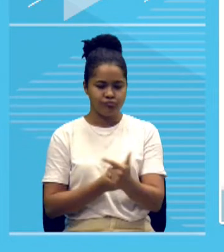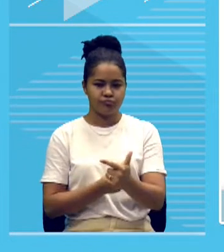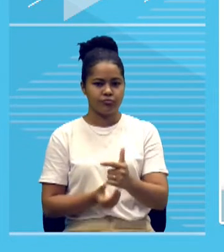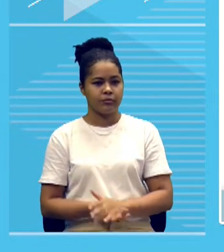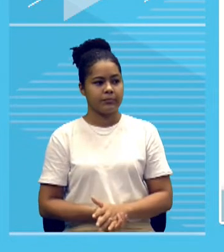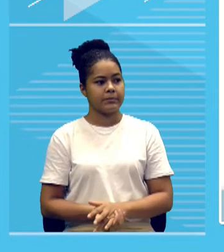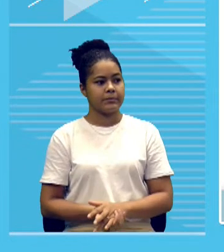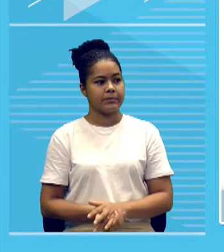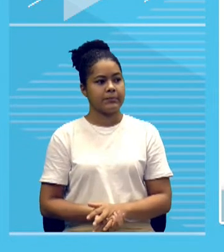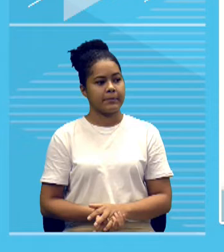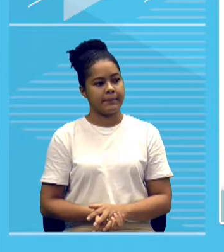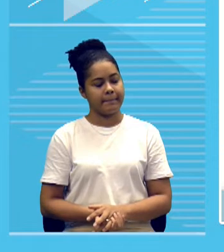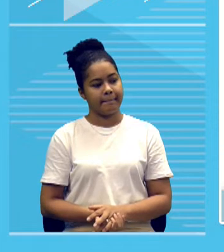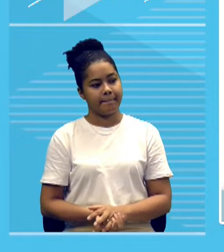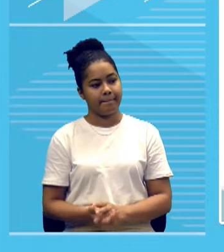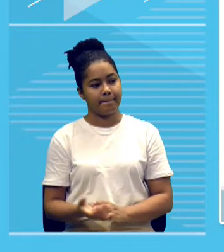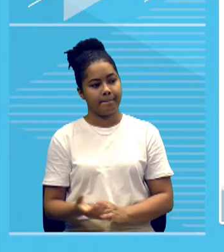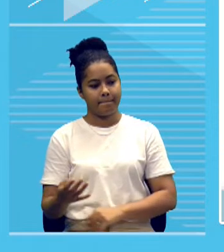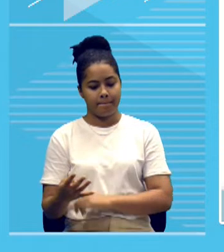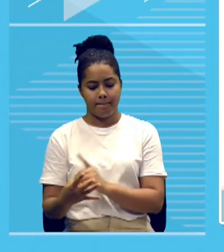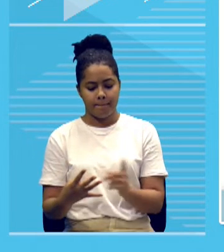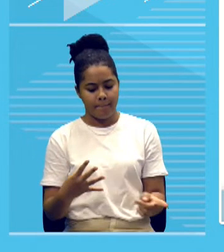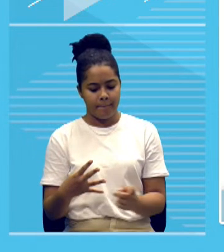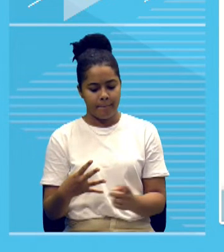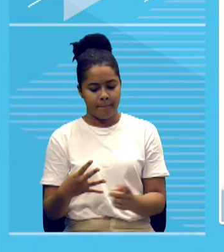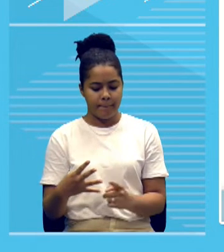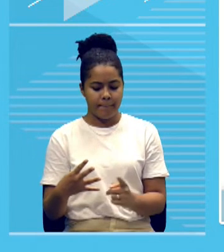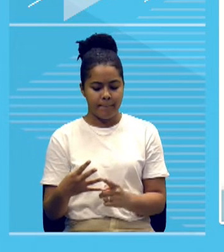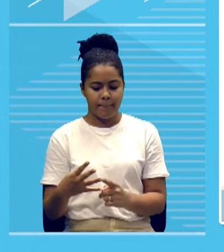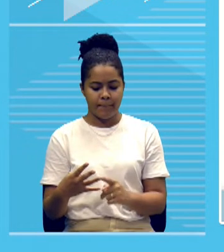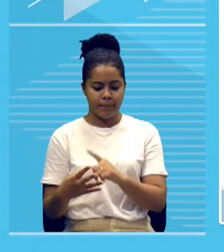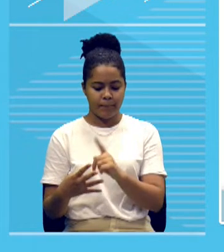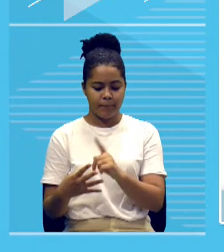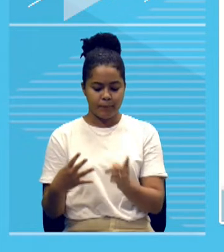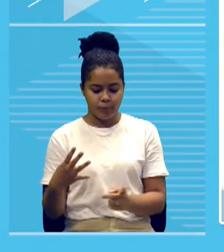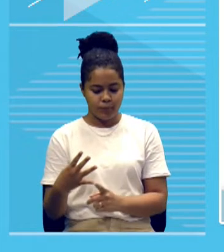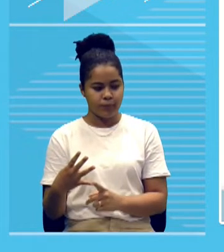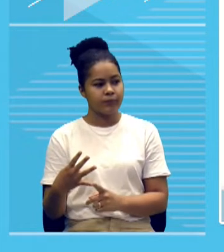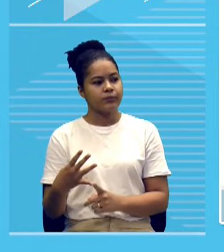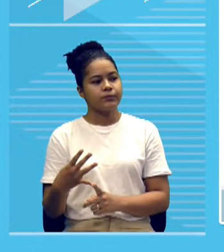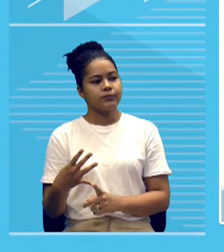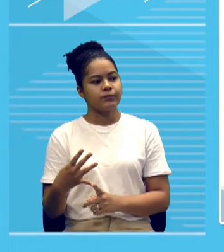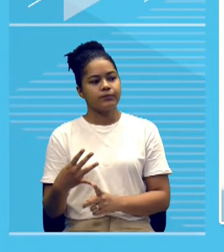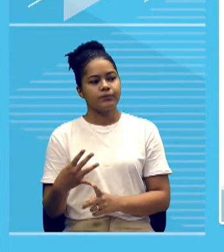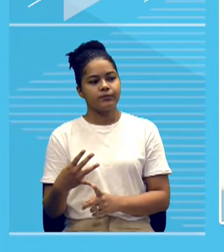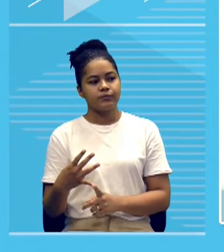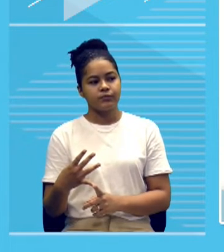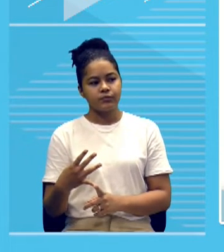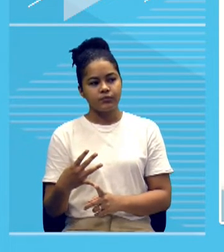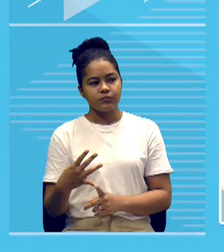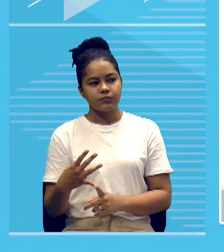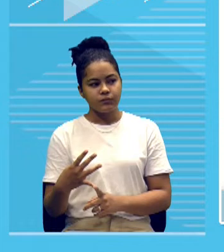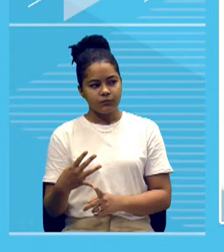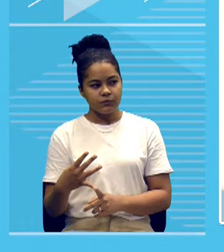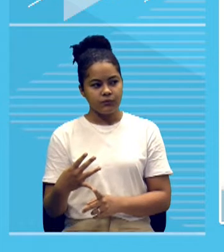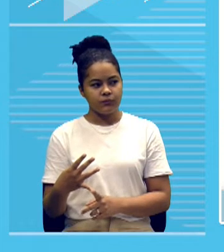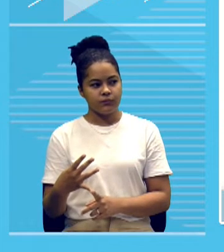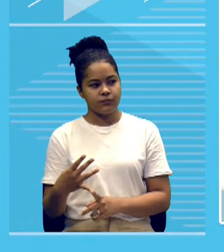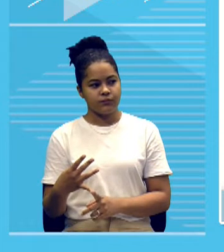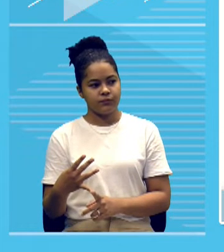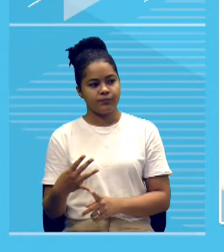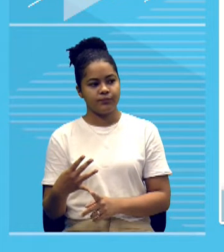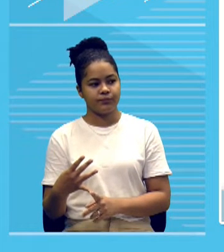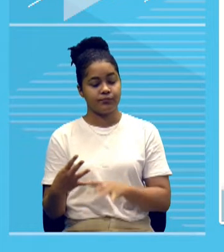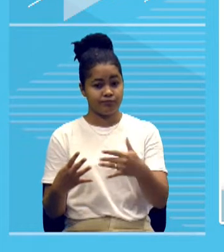a guarda a quarta vantagem é uma das fontes mais baratas de energia